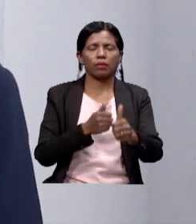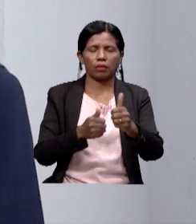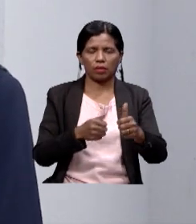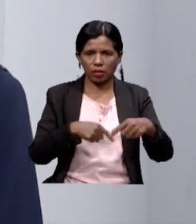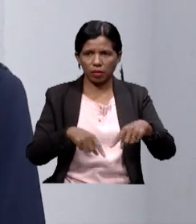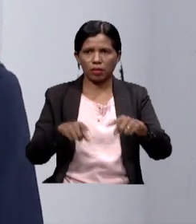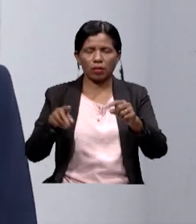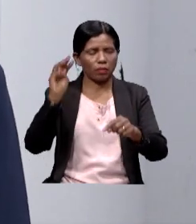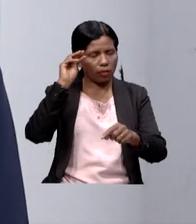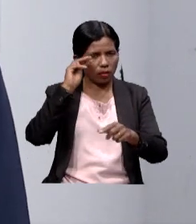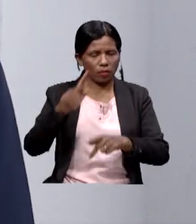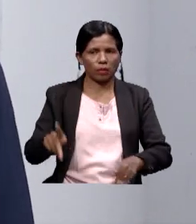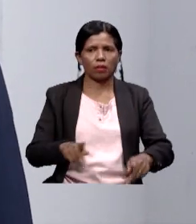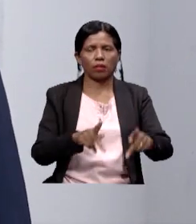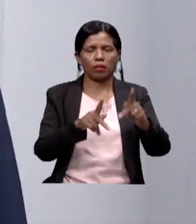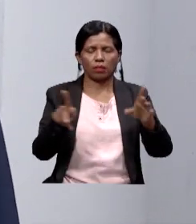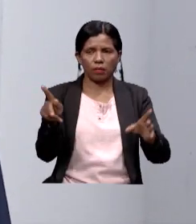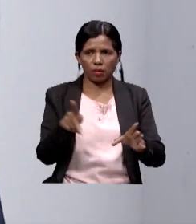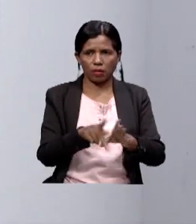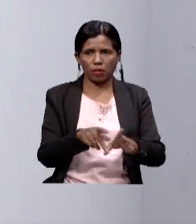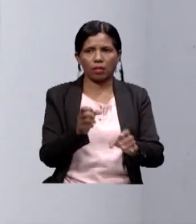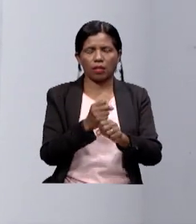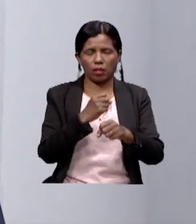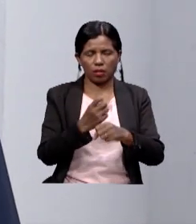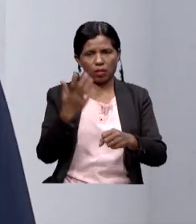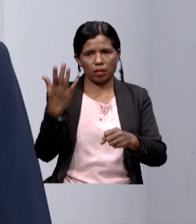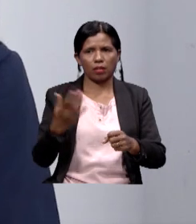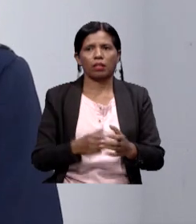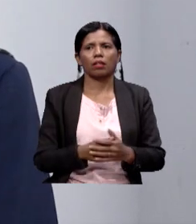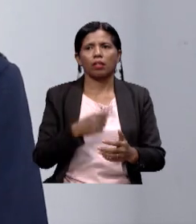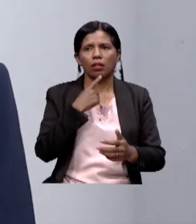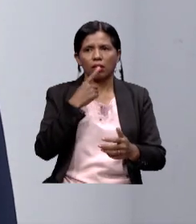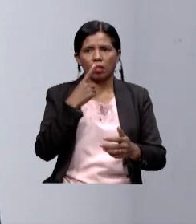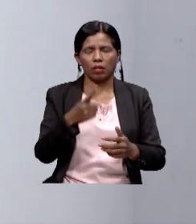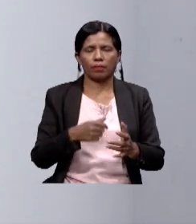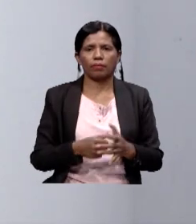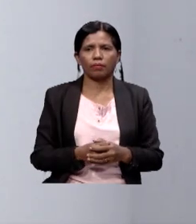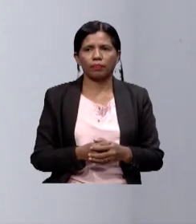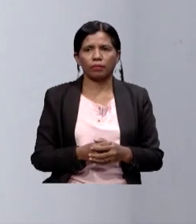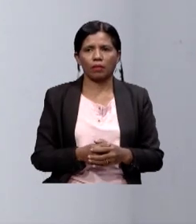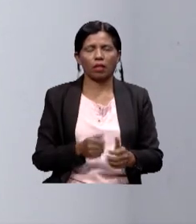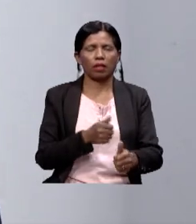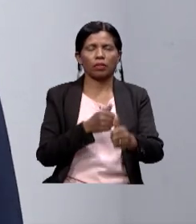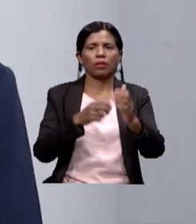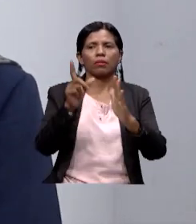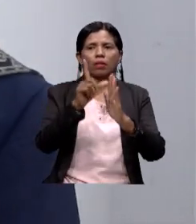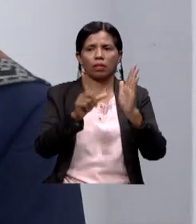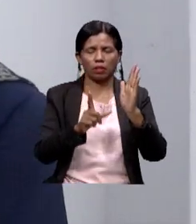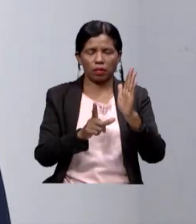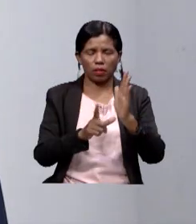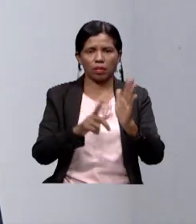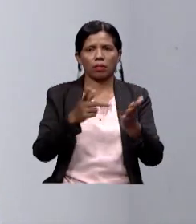Kesba e Ministro Público na participação para representar, né? Halaya Nova, bater o bolo em cada fraude fiscal, lá cumpre, babe, lei, imposto